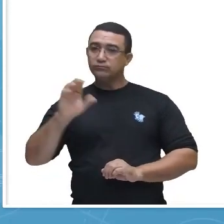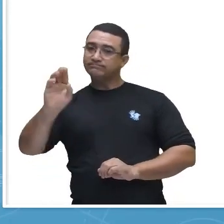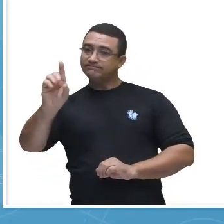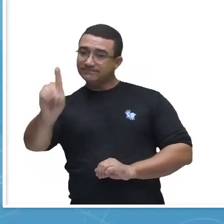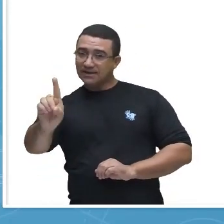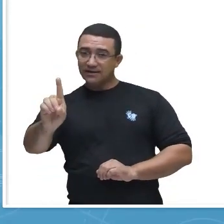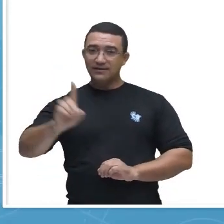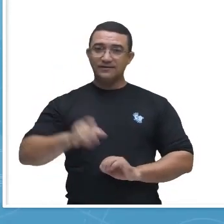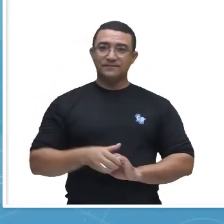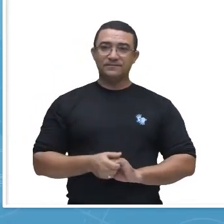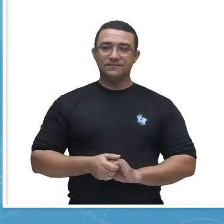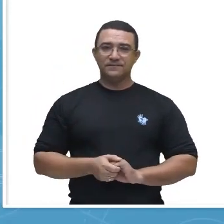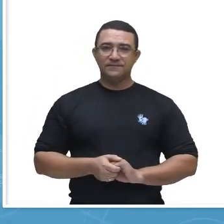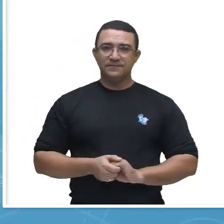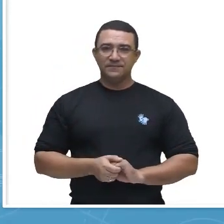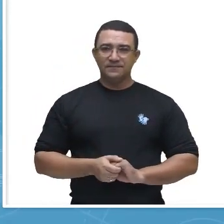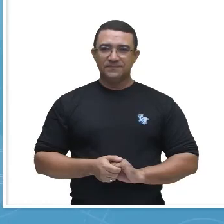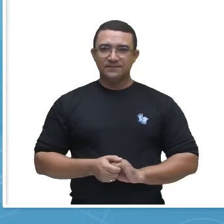né?